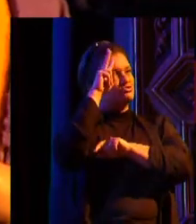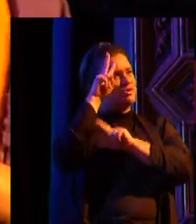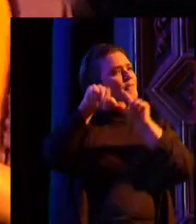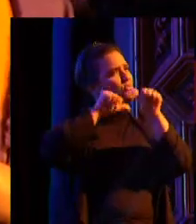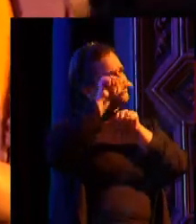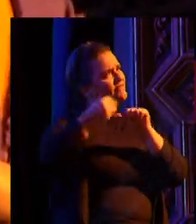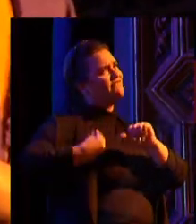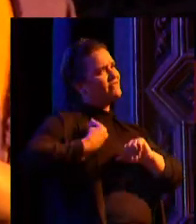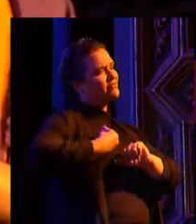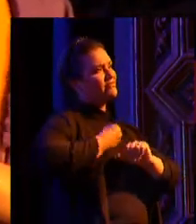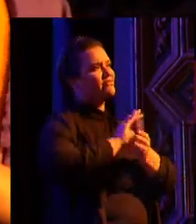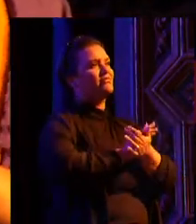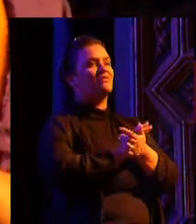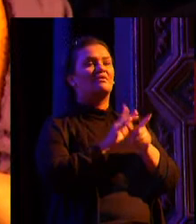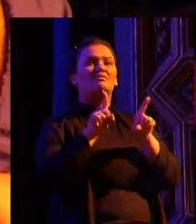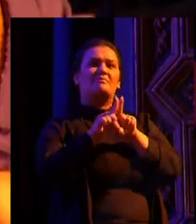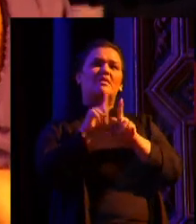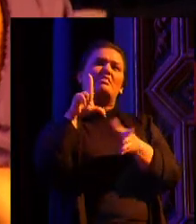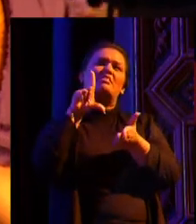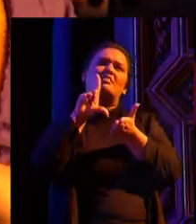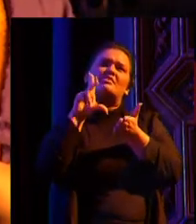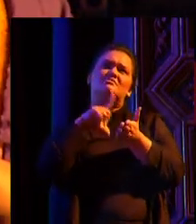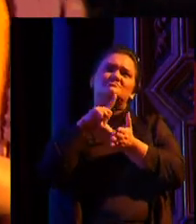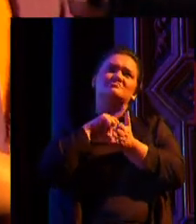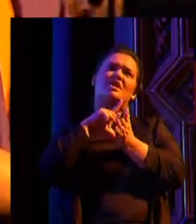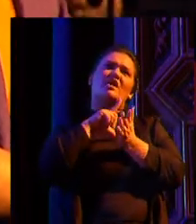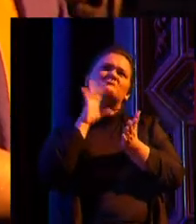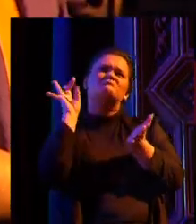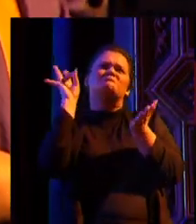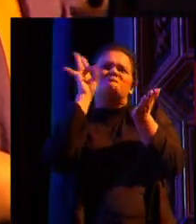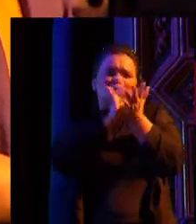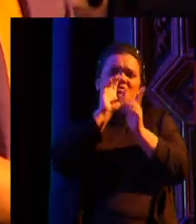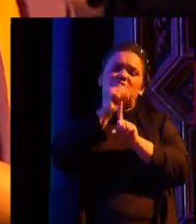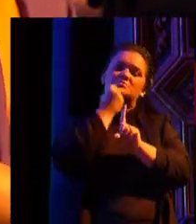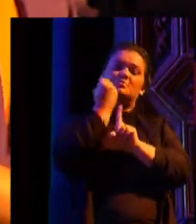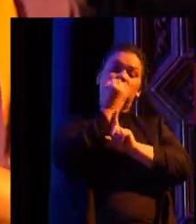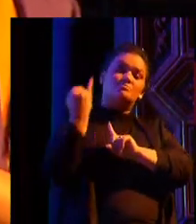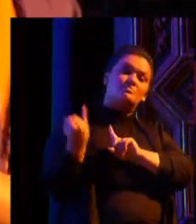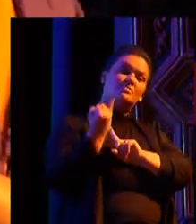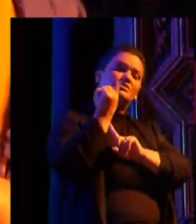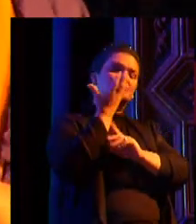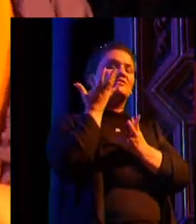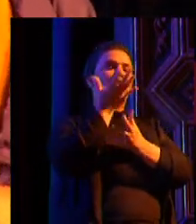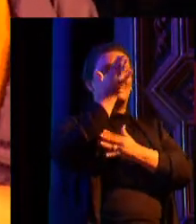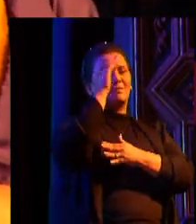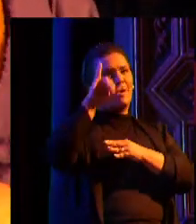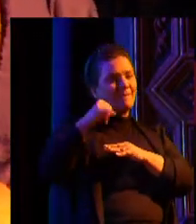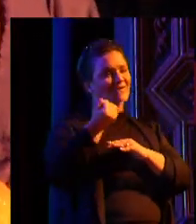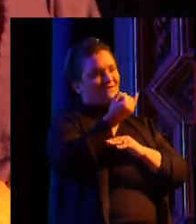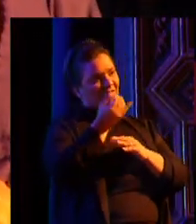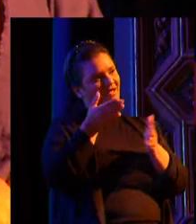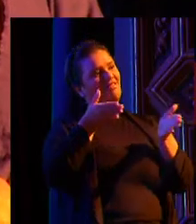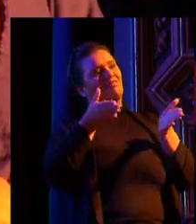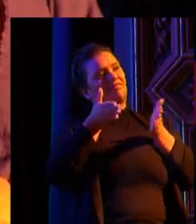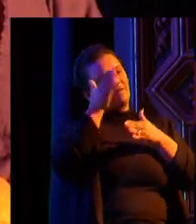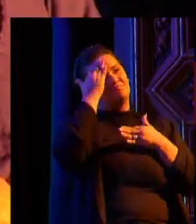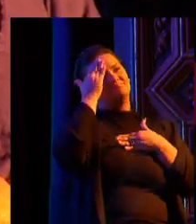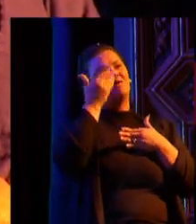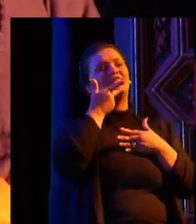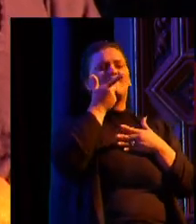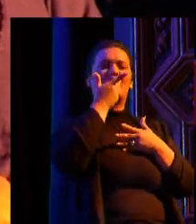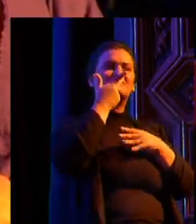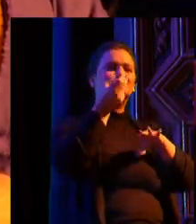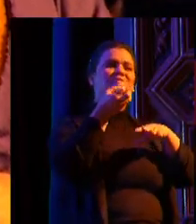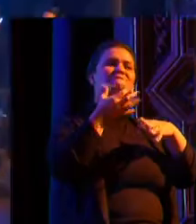vidas. E ela tem um fator na sociedade muito importante. Então, eu queria aproveitar esse momento para sensibilizar